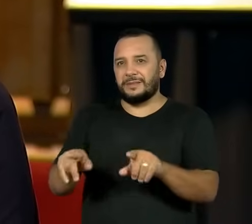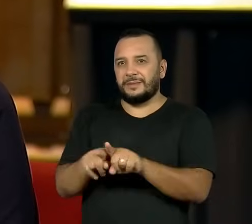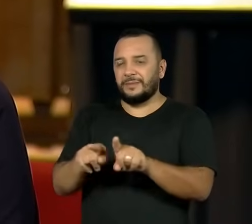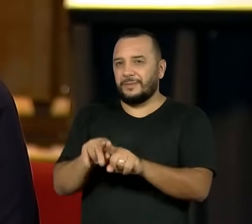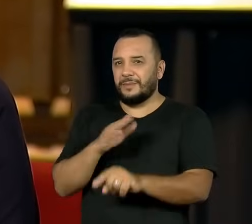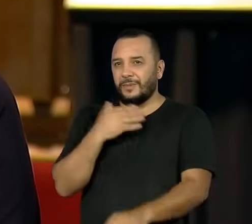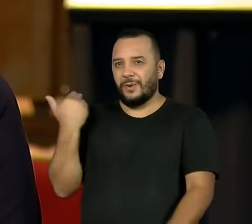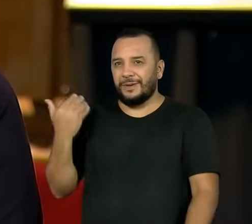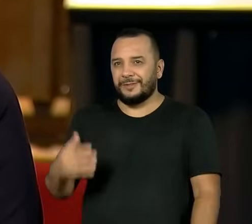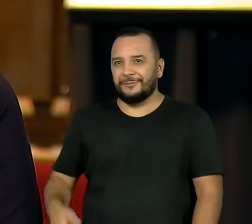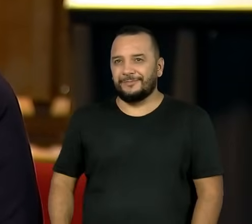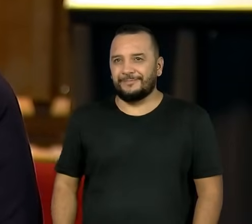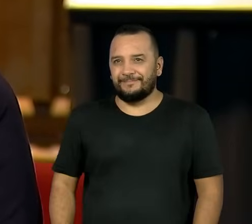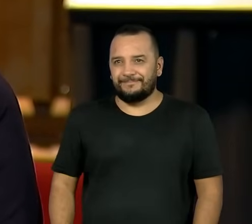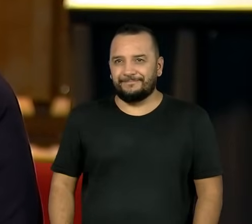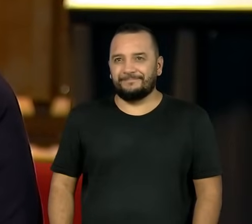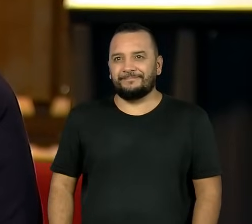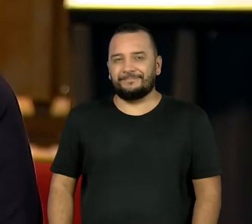morre.